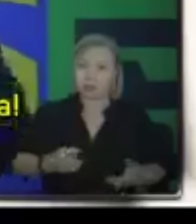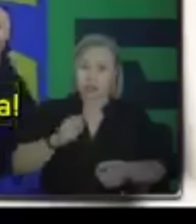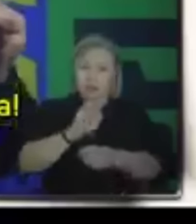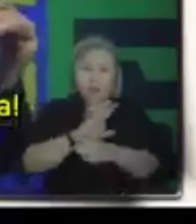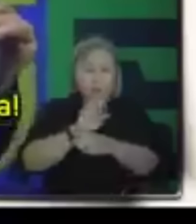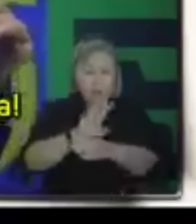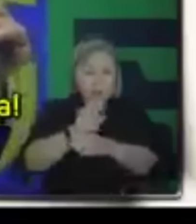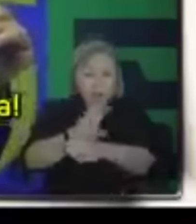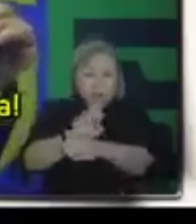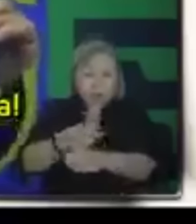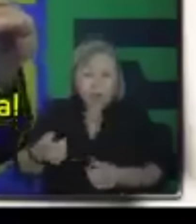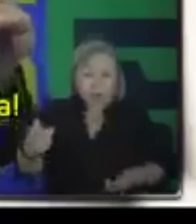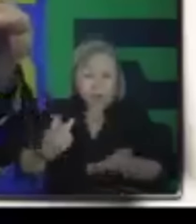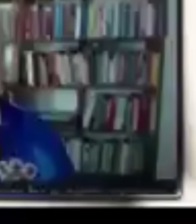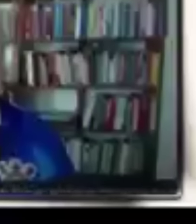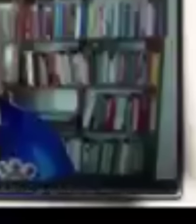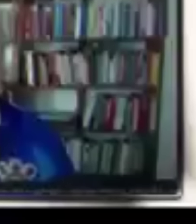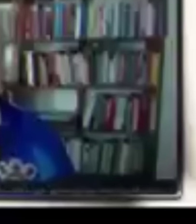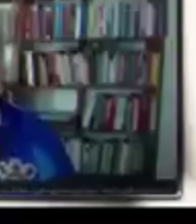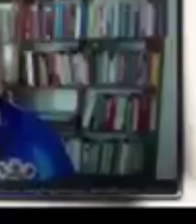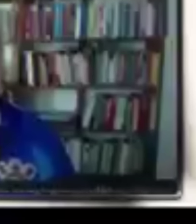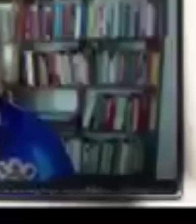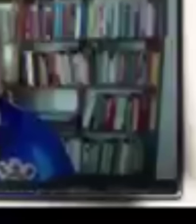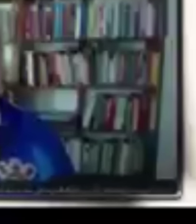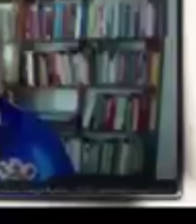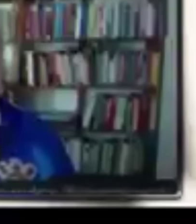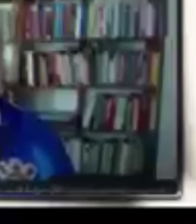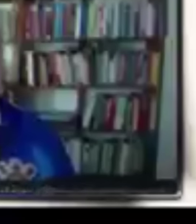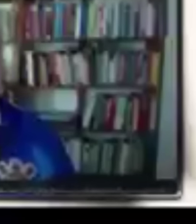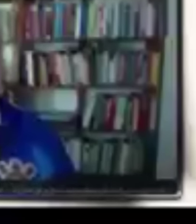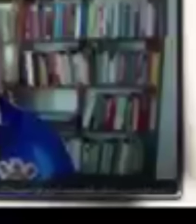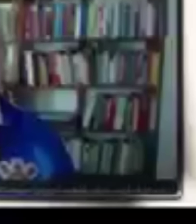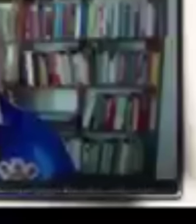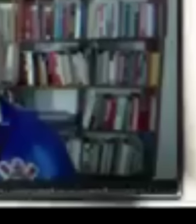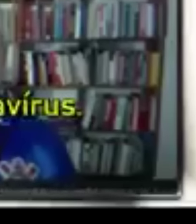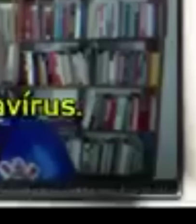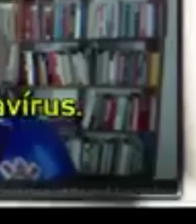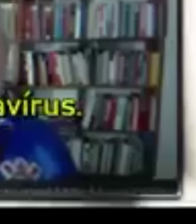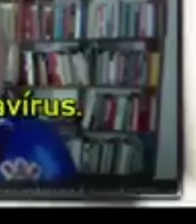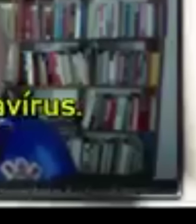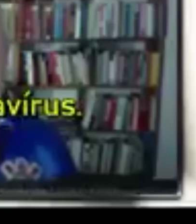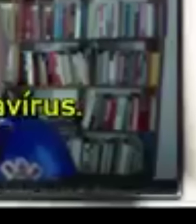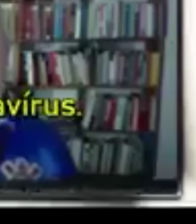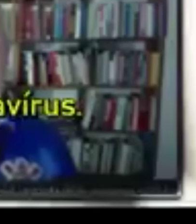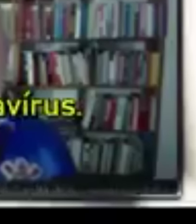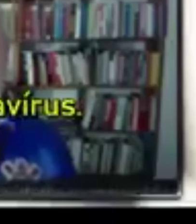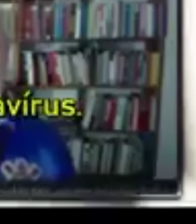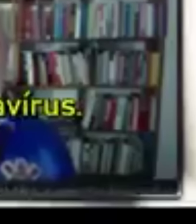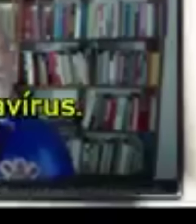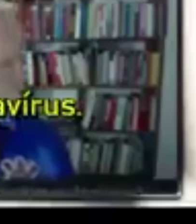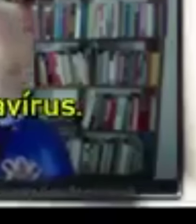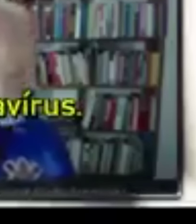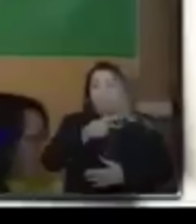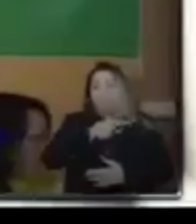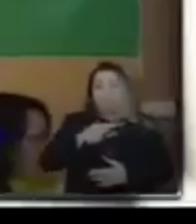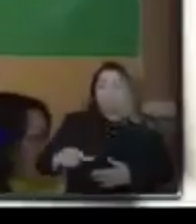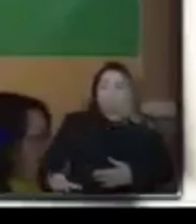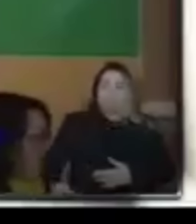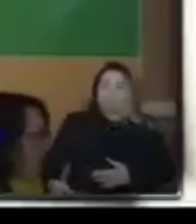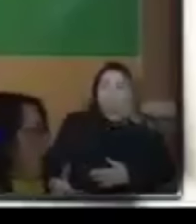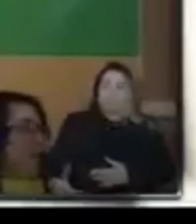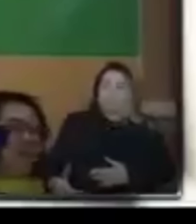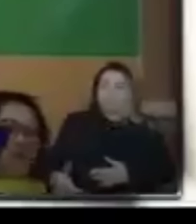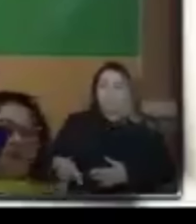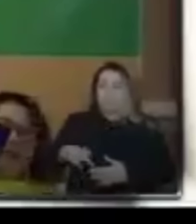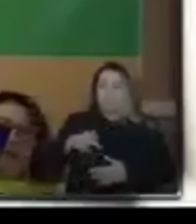e que nós temos que nos livrar dela. Sobreviver ao Bolsonaro, né, porque é muito mais grave do que o coronavírus. Foi uma